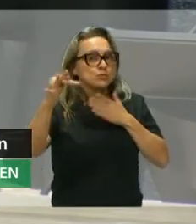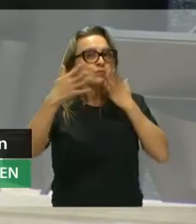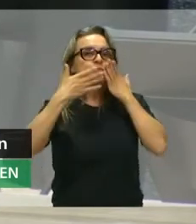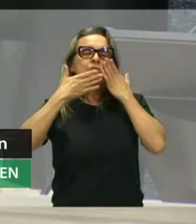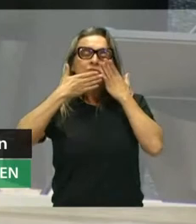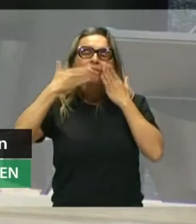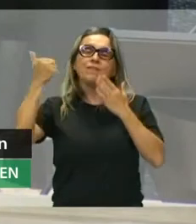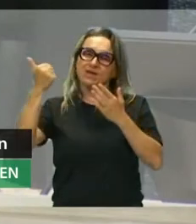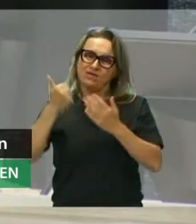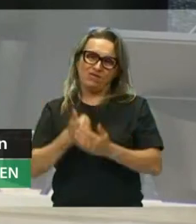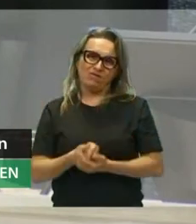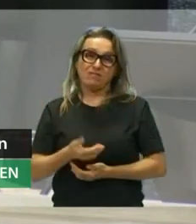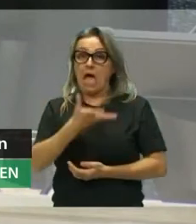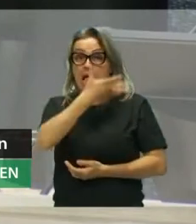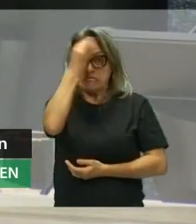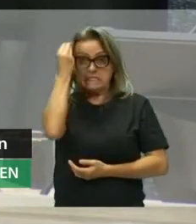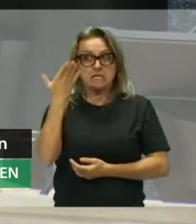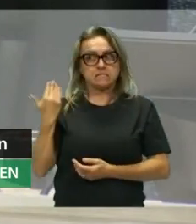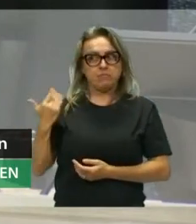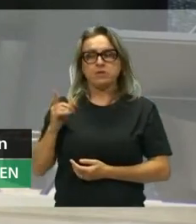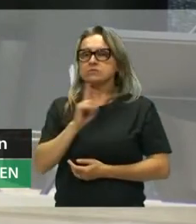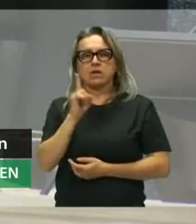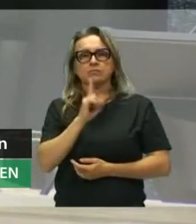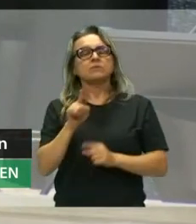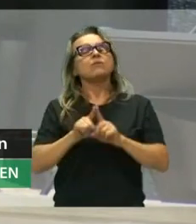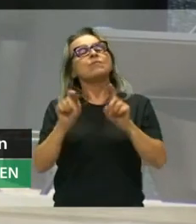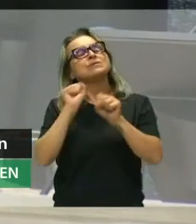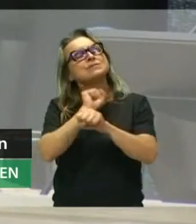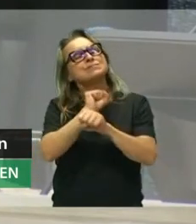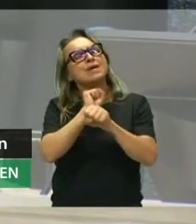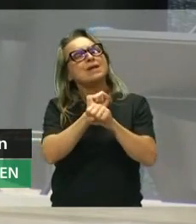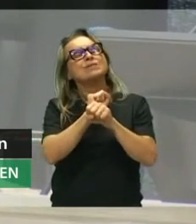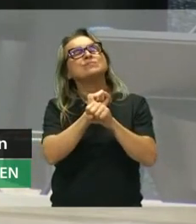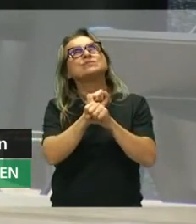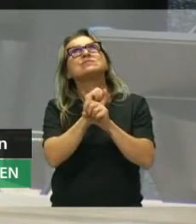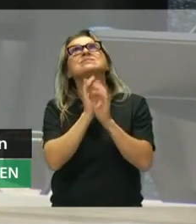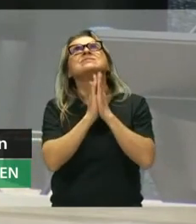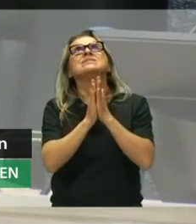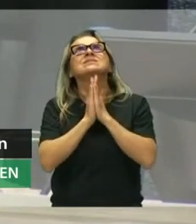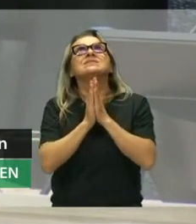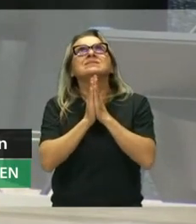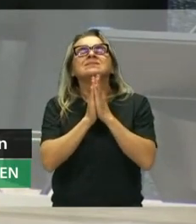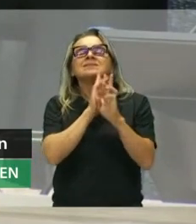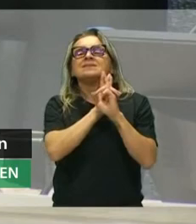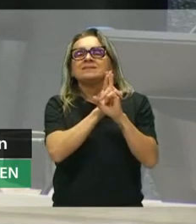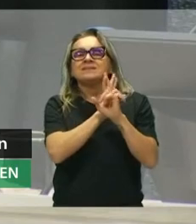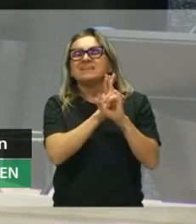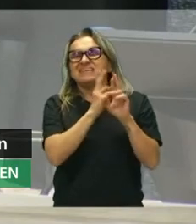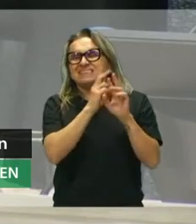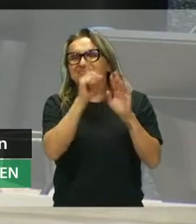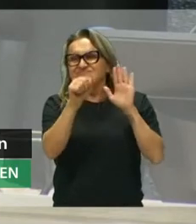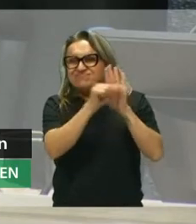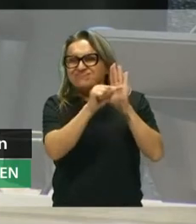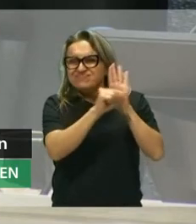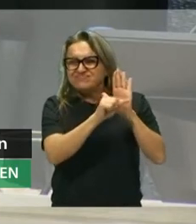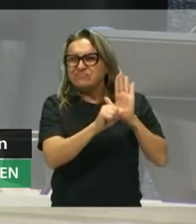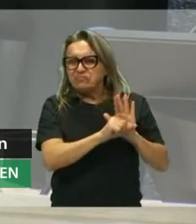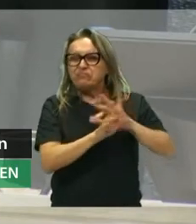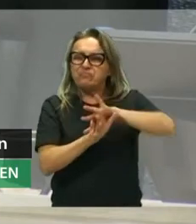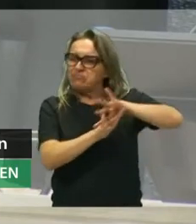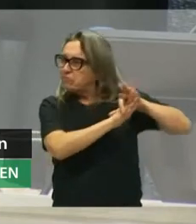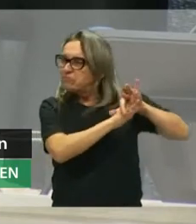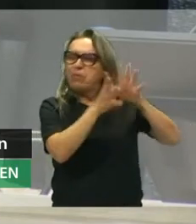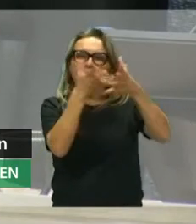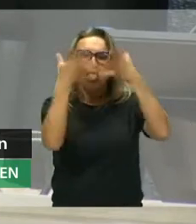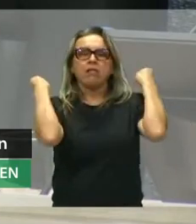mas esperamos de coração que essa narrativa negativa ela seja desconstruída e que nós possamos viver um novo momento